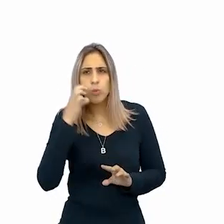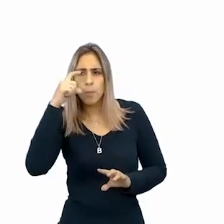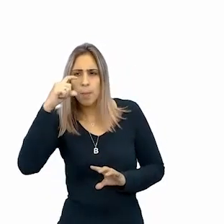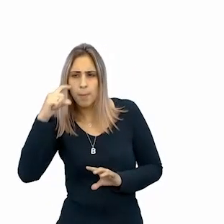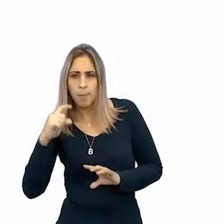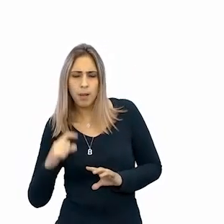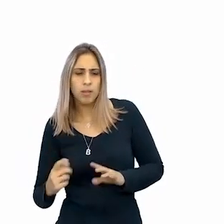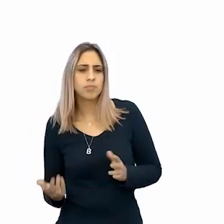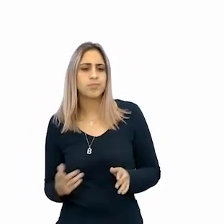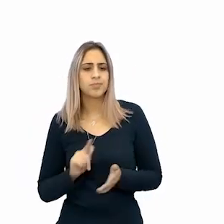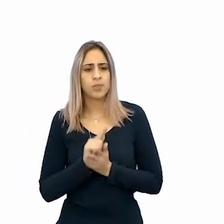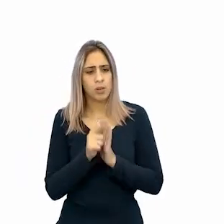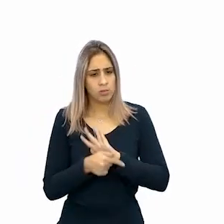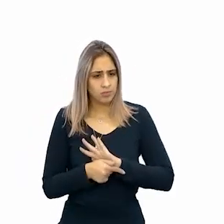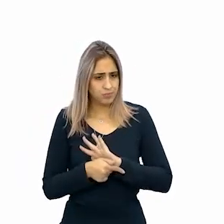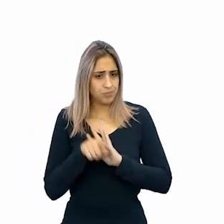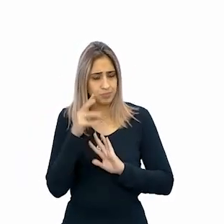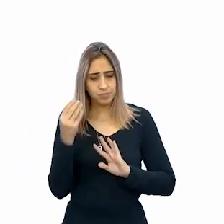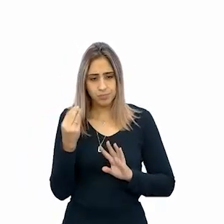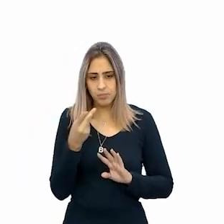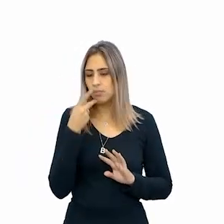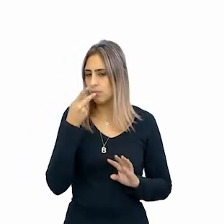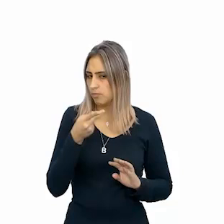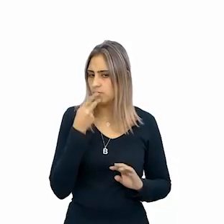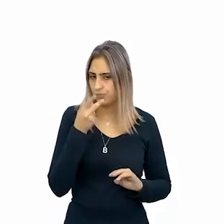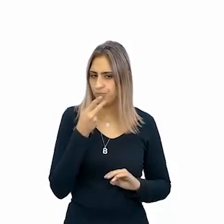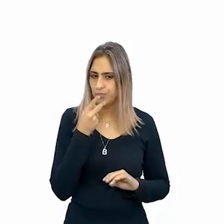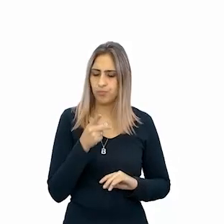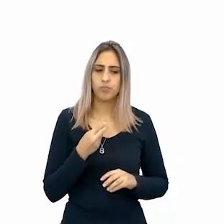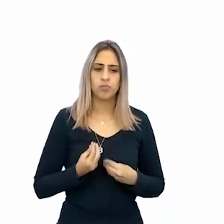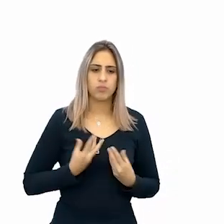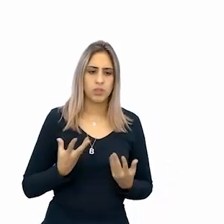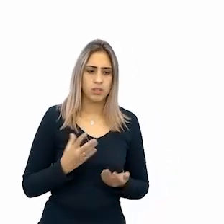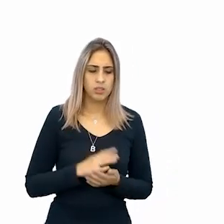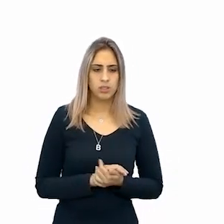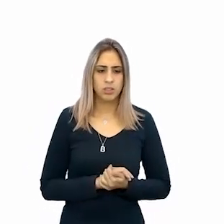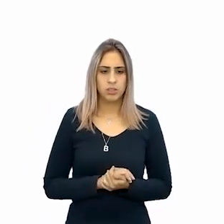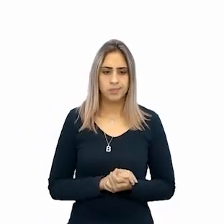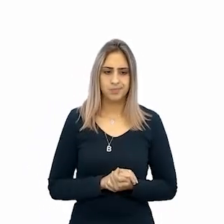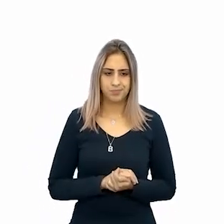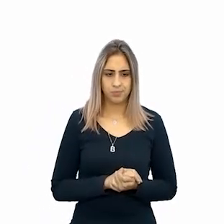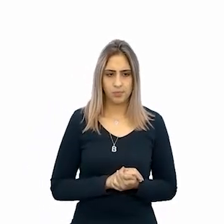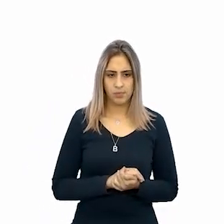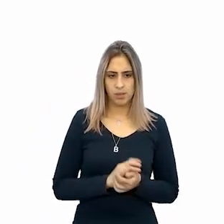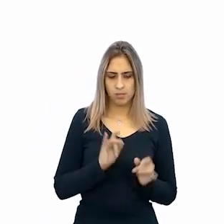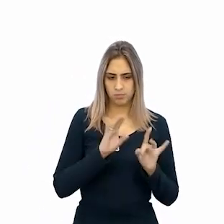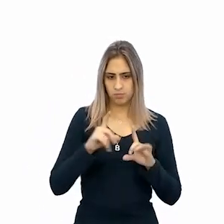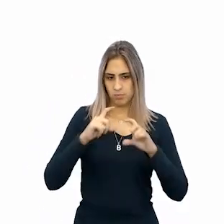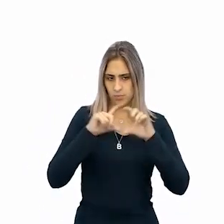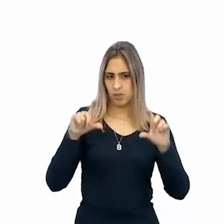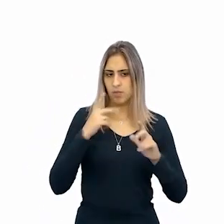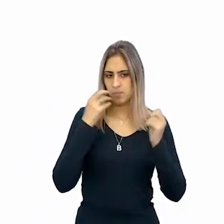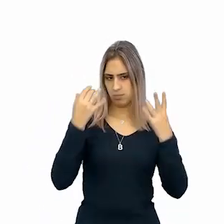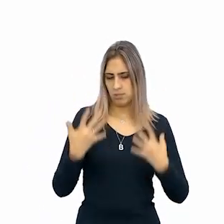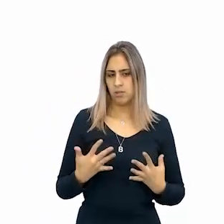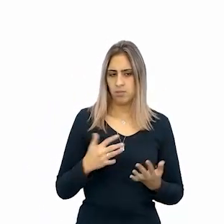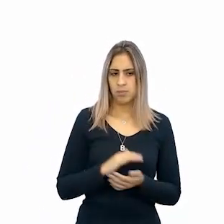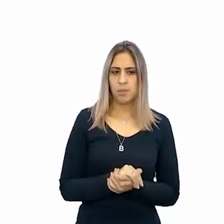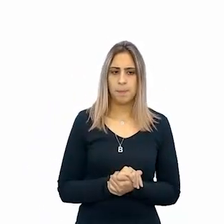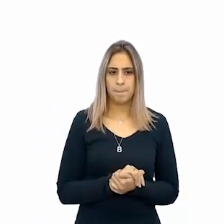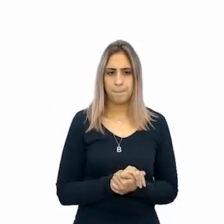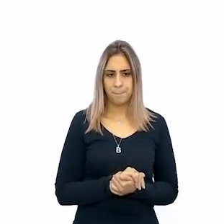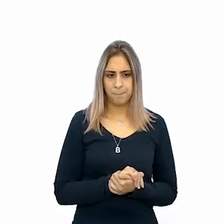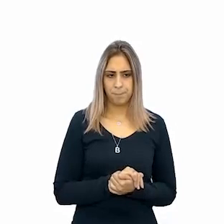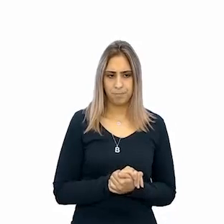pois no gênero verbete é bastante destacado o tipo de informação que cada parágrafo traz. No